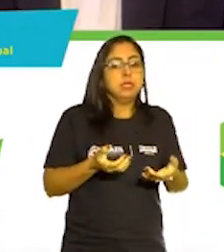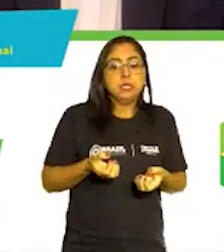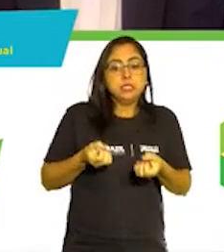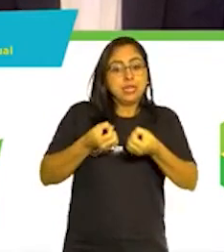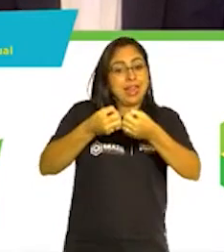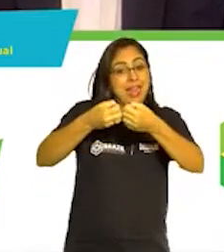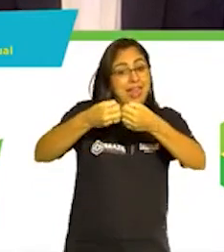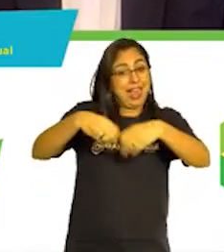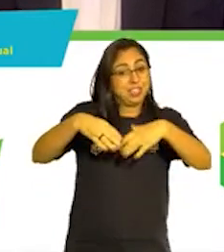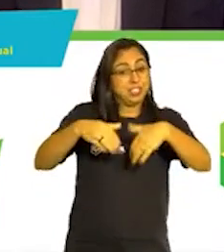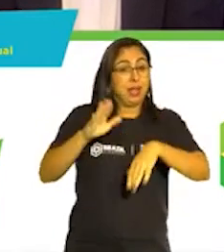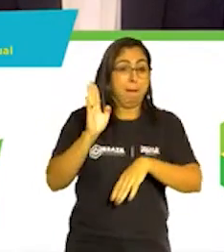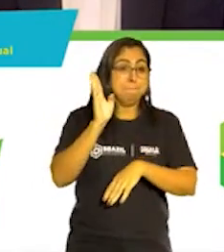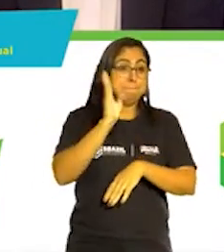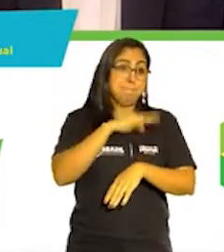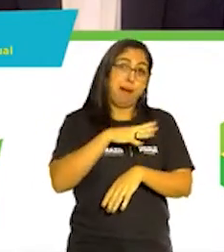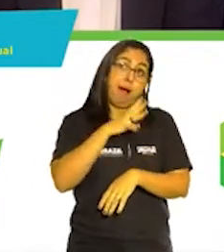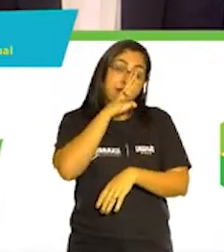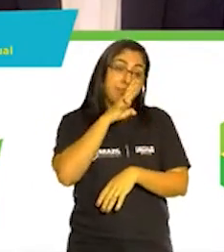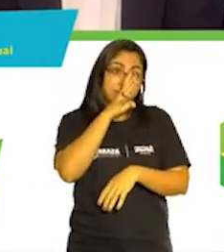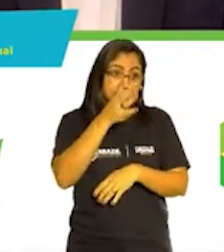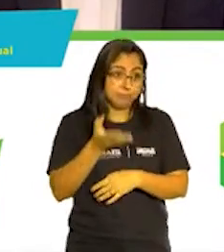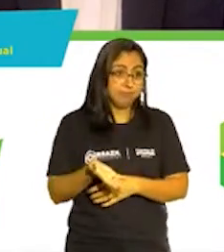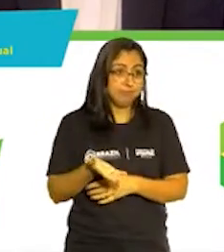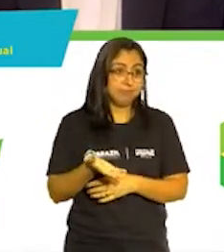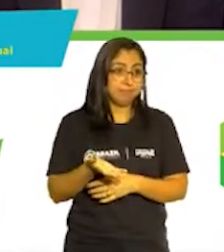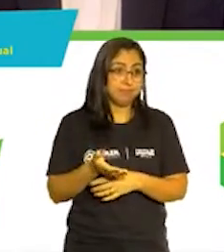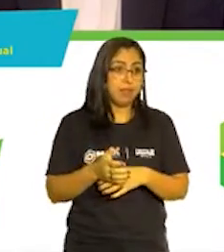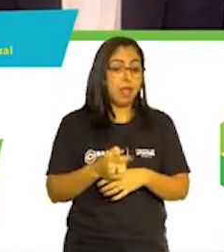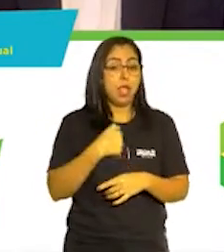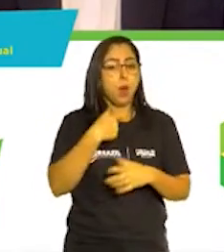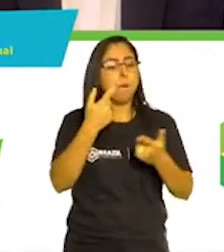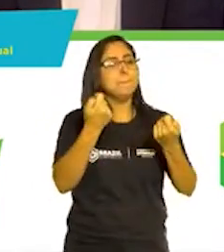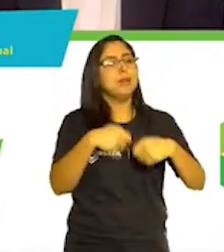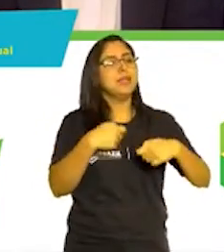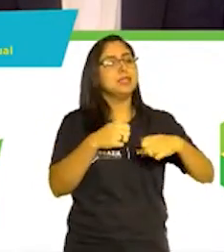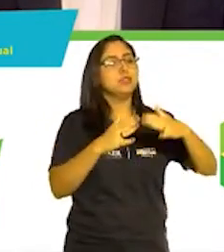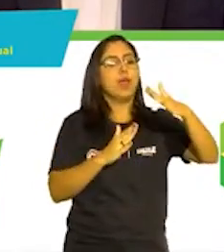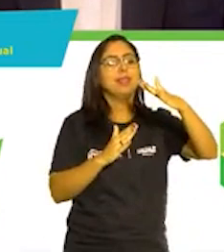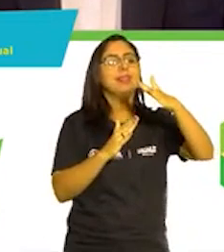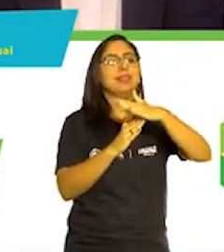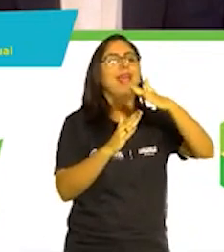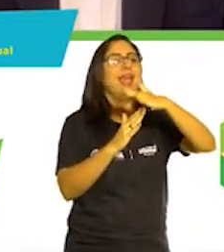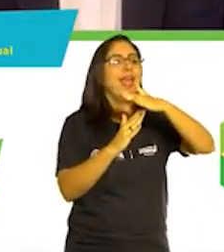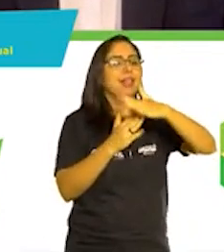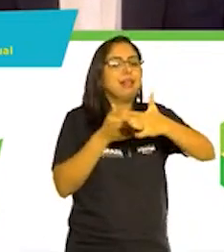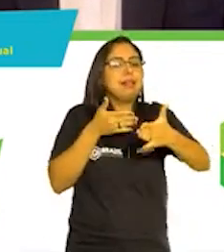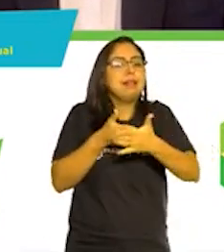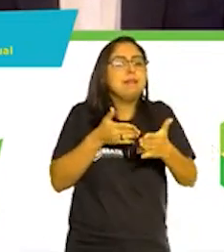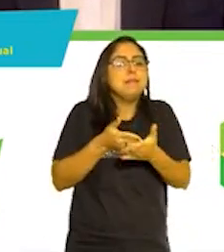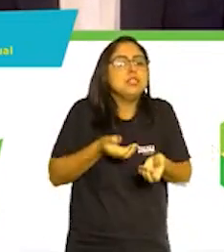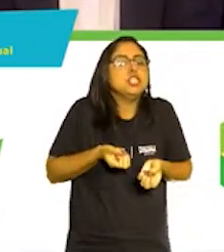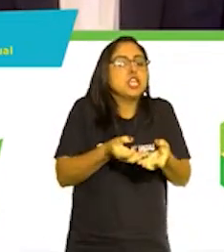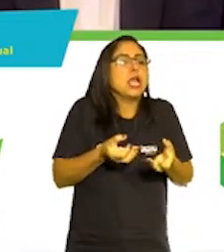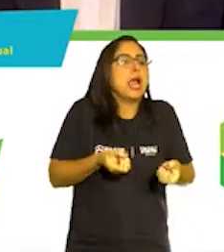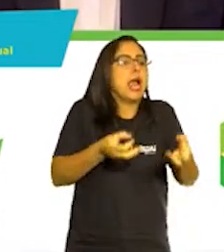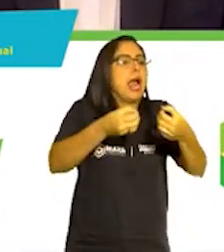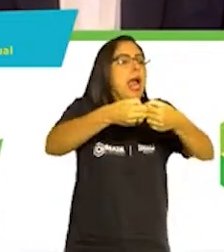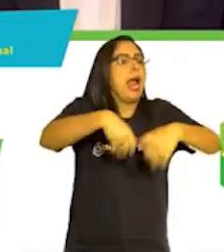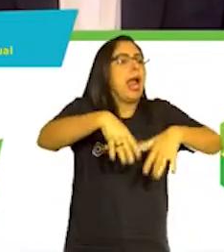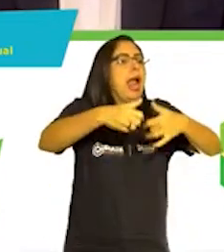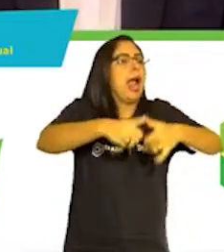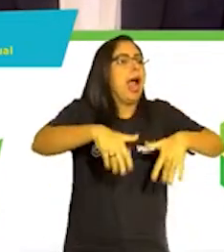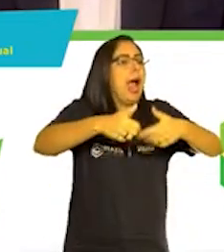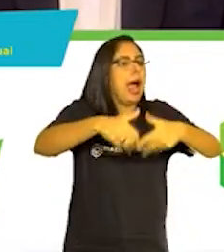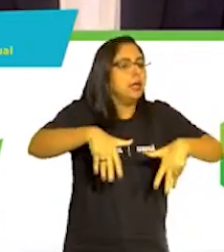mal, tá certo? O que eu preciso não é ter teto de gastos, eu queria não